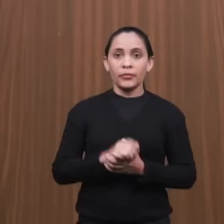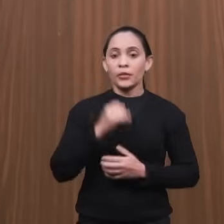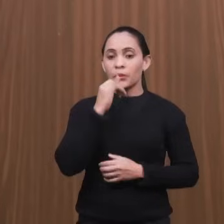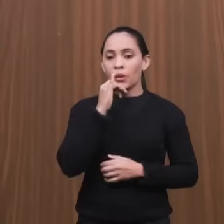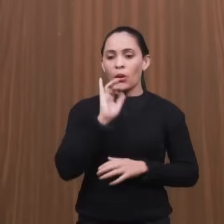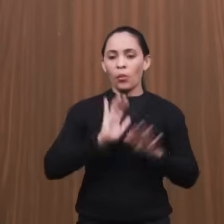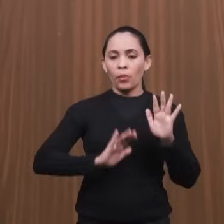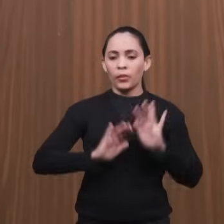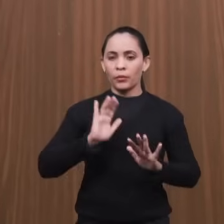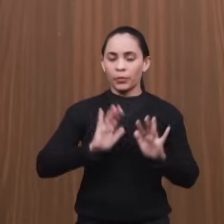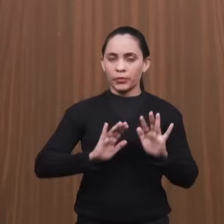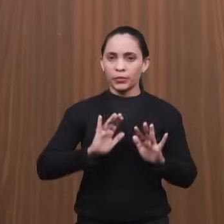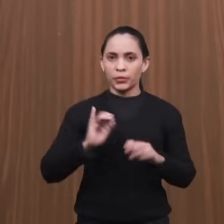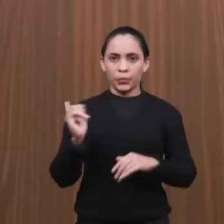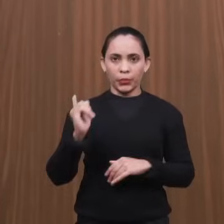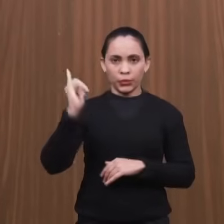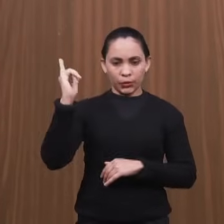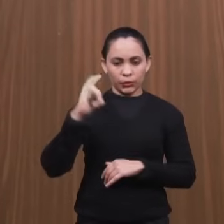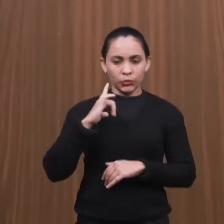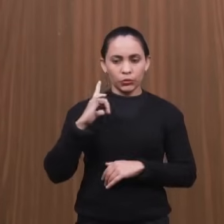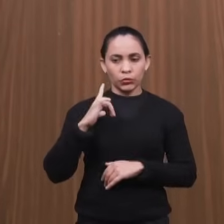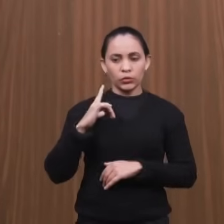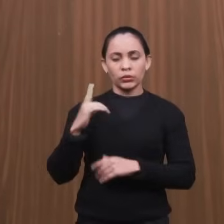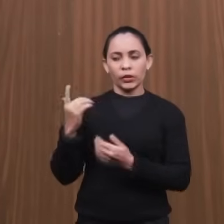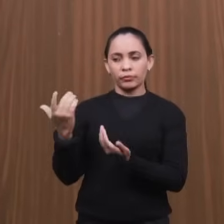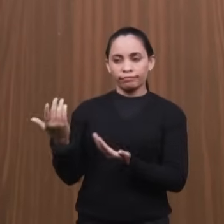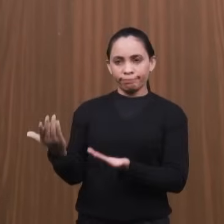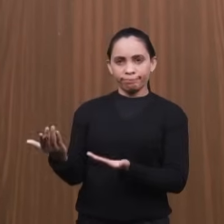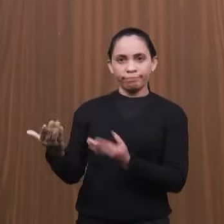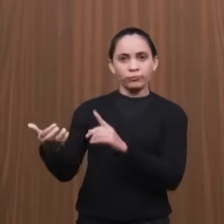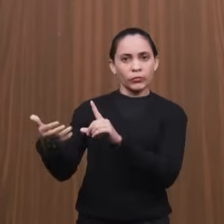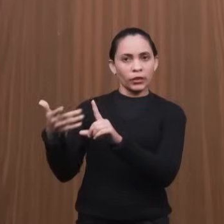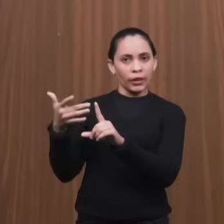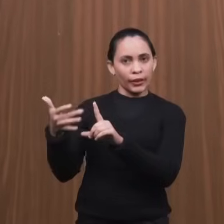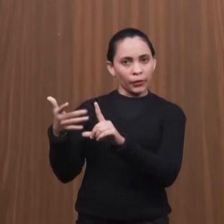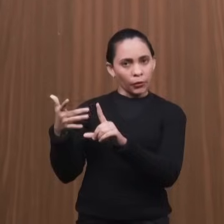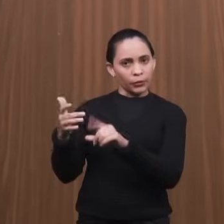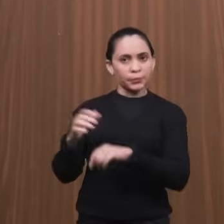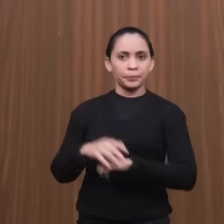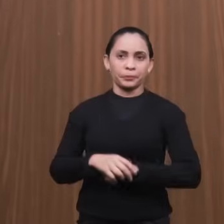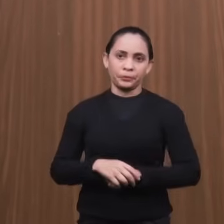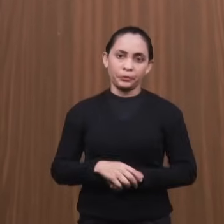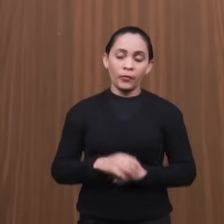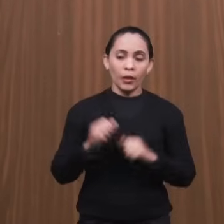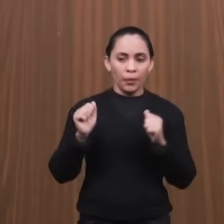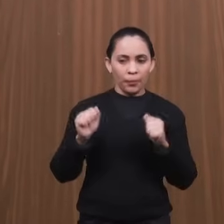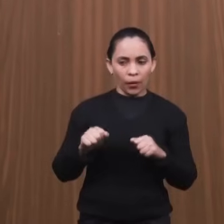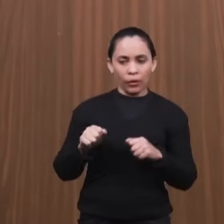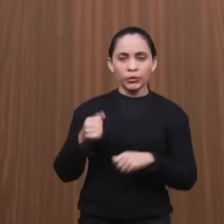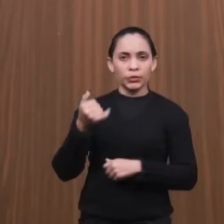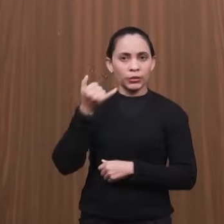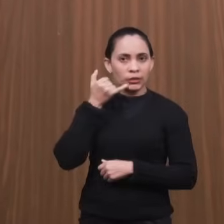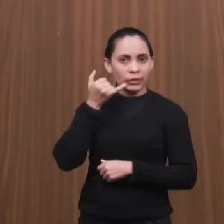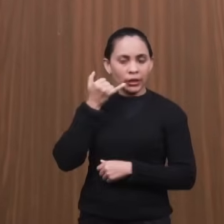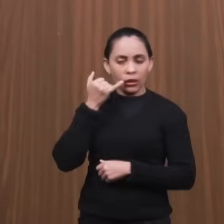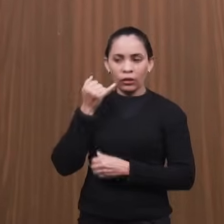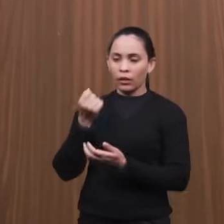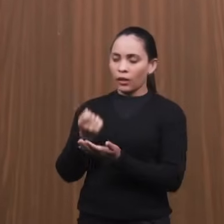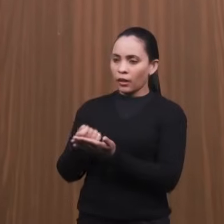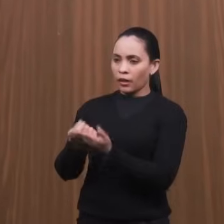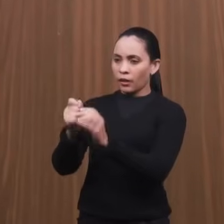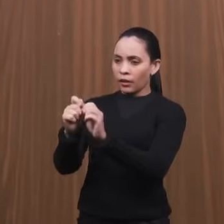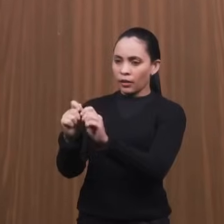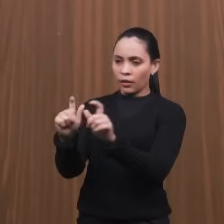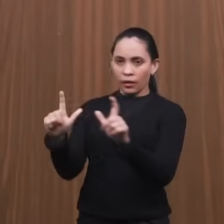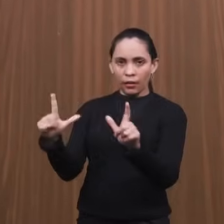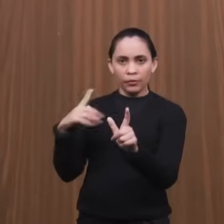algumas informações importantes. Há um QR Code a ser projetado, e você pode colocar a câmera do seu celular ali para você fazer